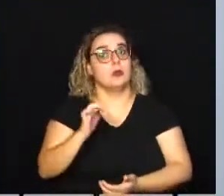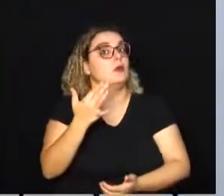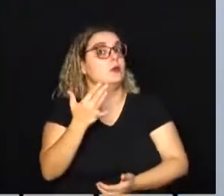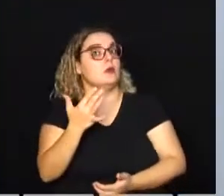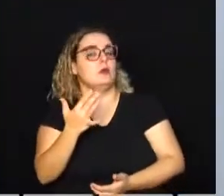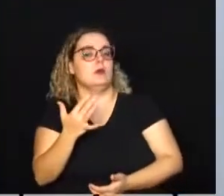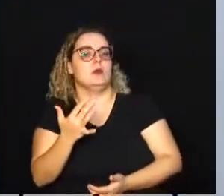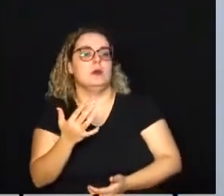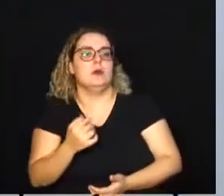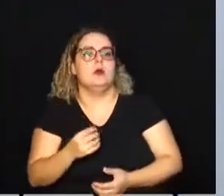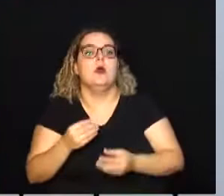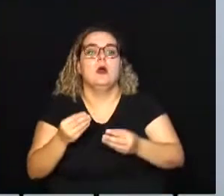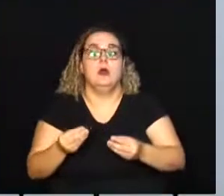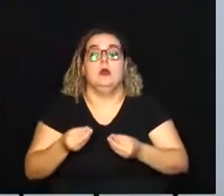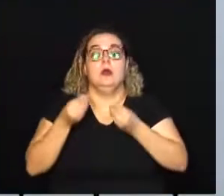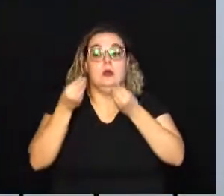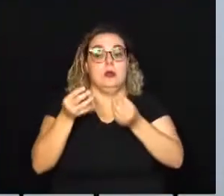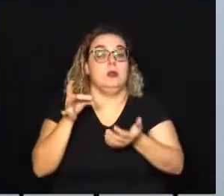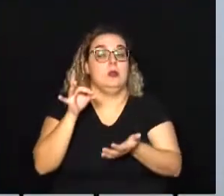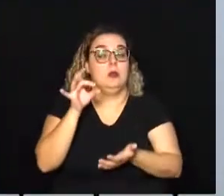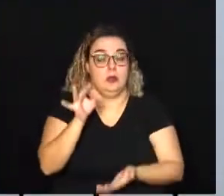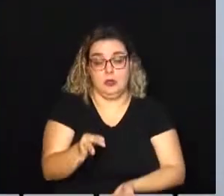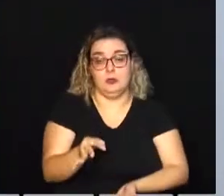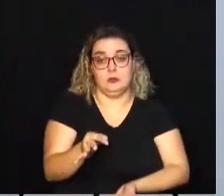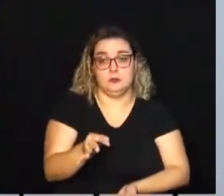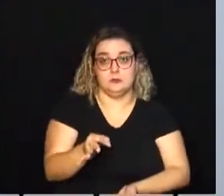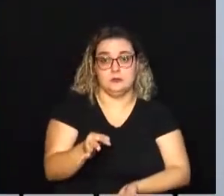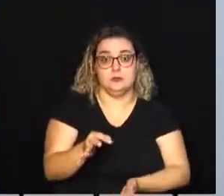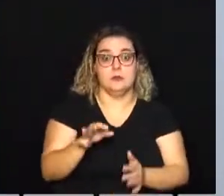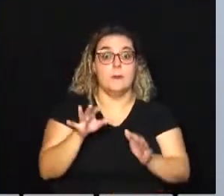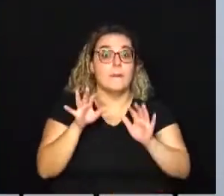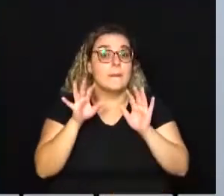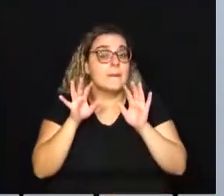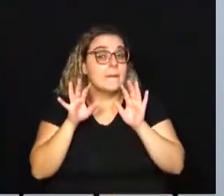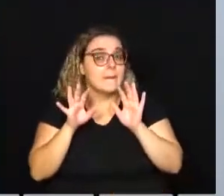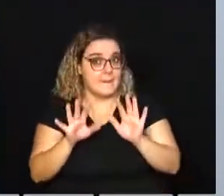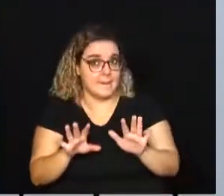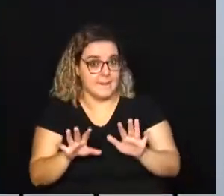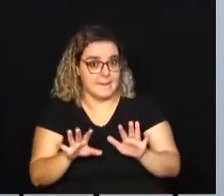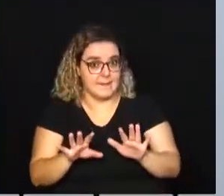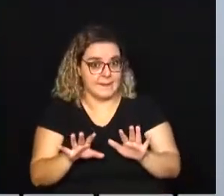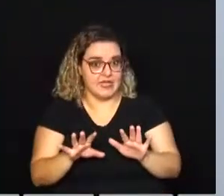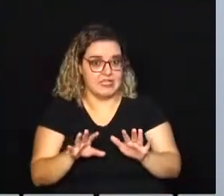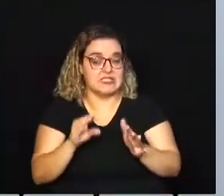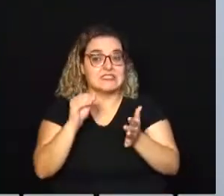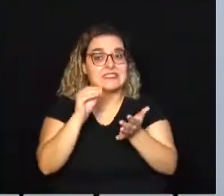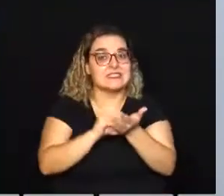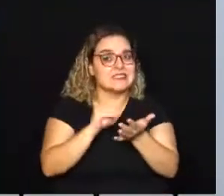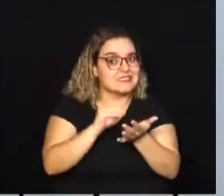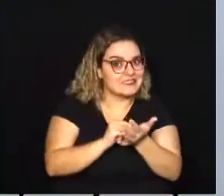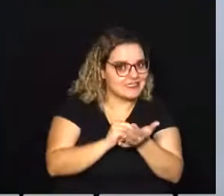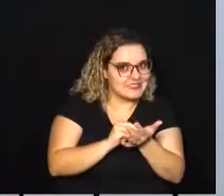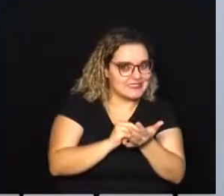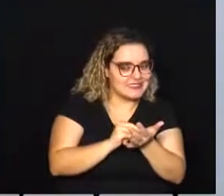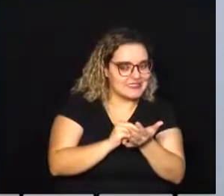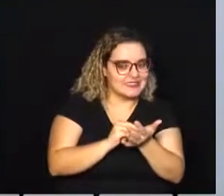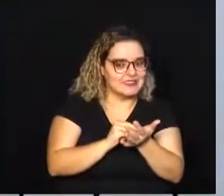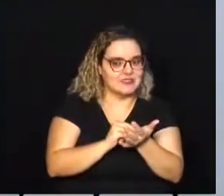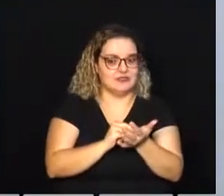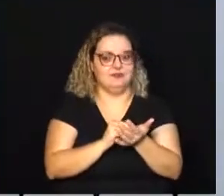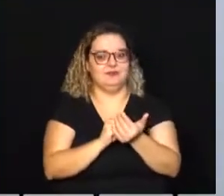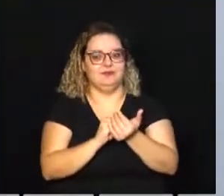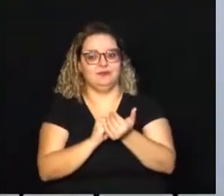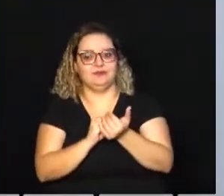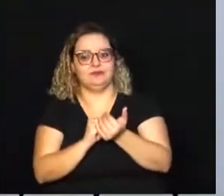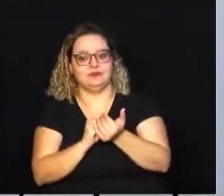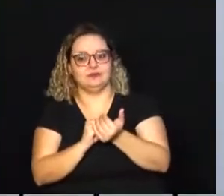a entrega existe, mas ainda há indícios de insuficiência. Okay. Vira e mexe aparece